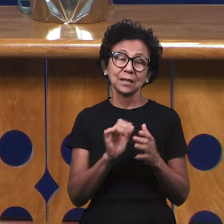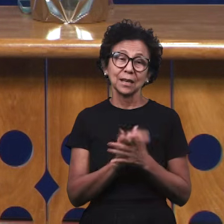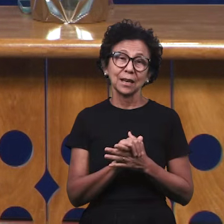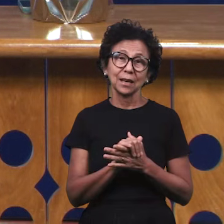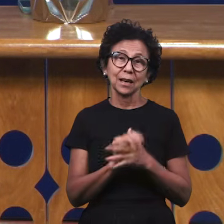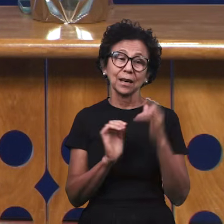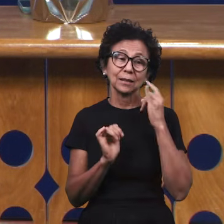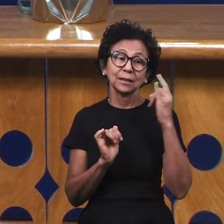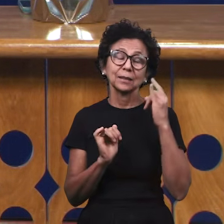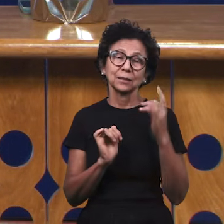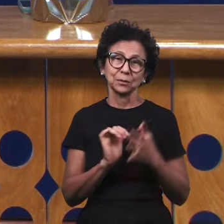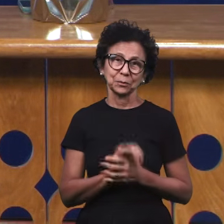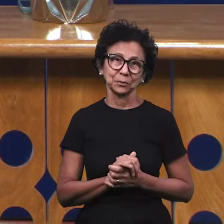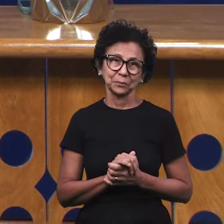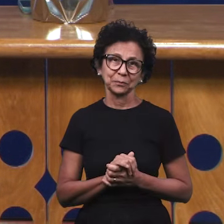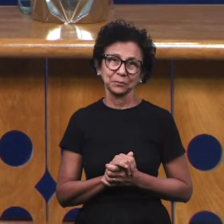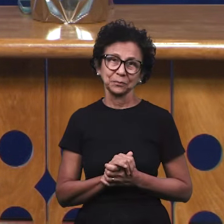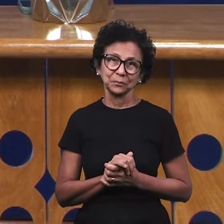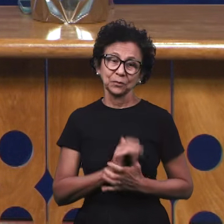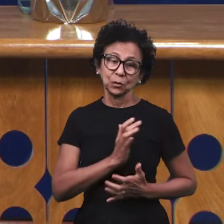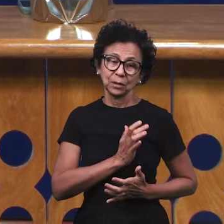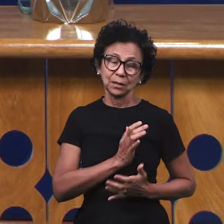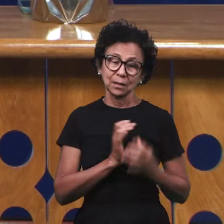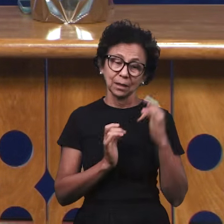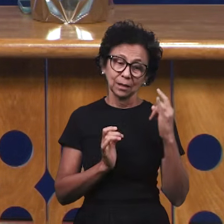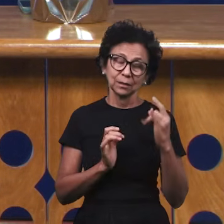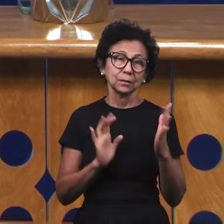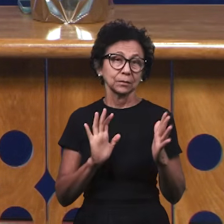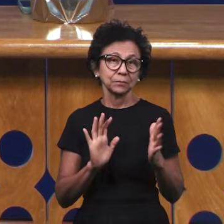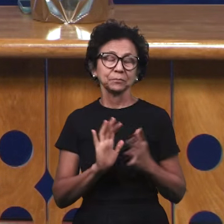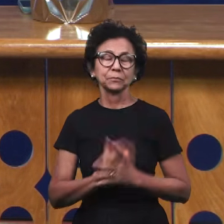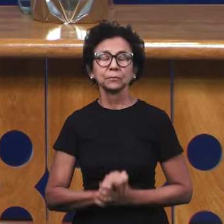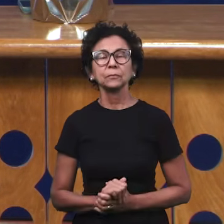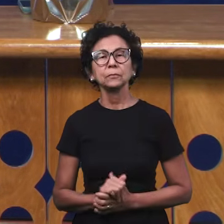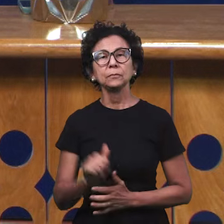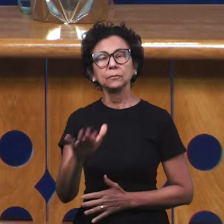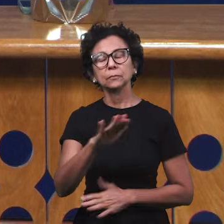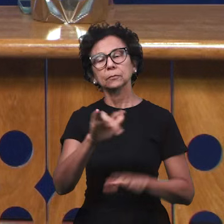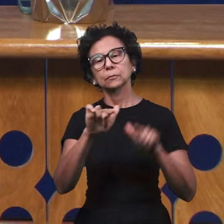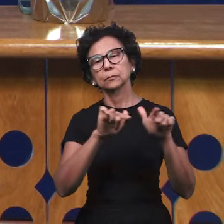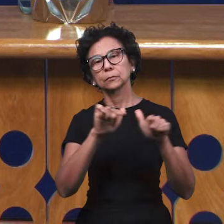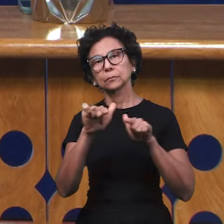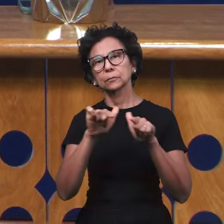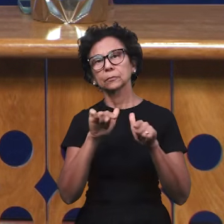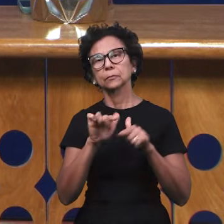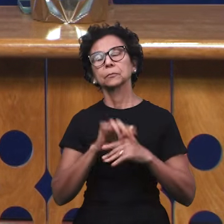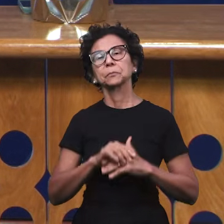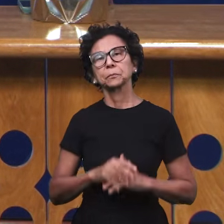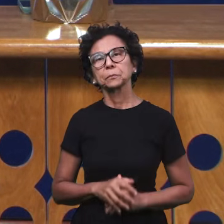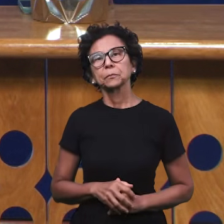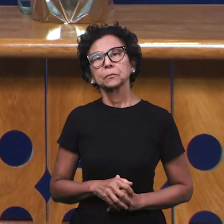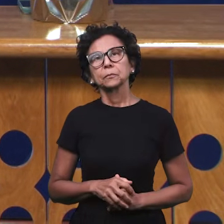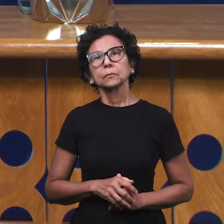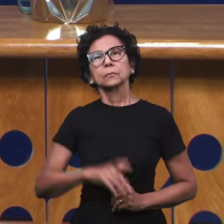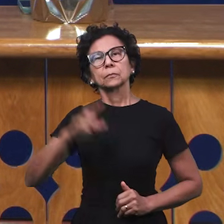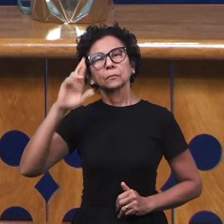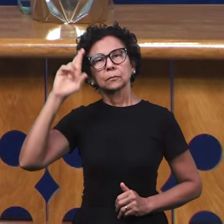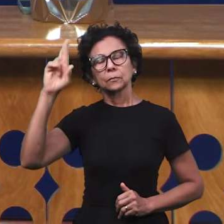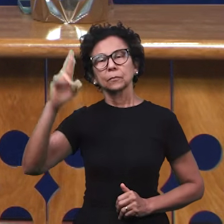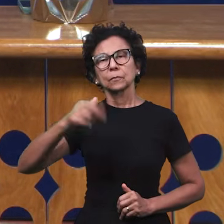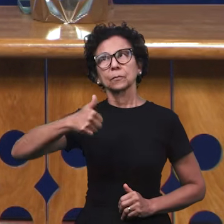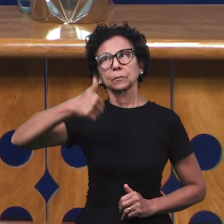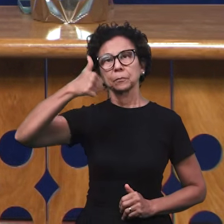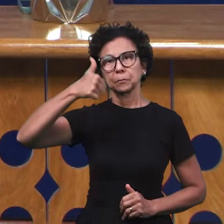temer nada. No ambiente de trabalho, da mesma forma que em todos os aspectos da nossa vida, é o Senhor que vai à